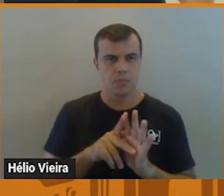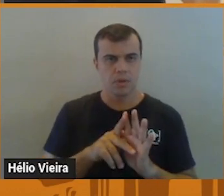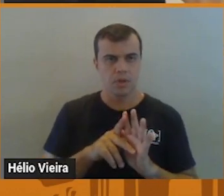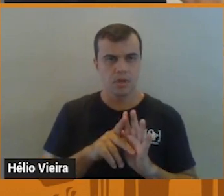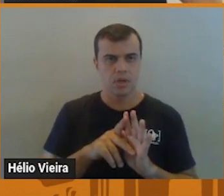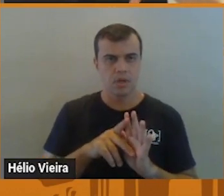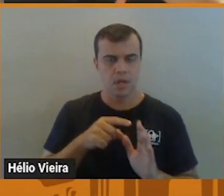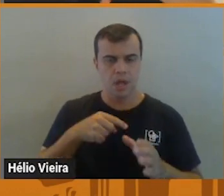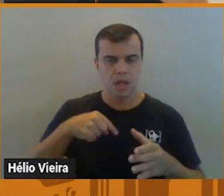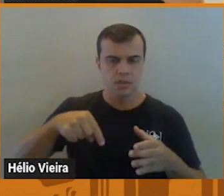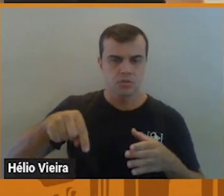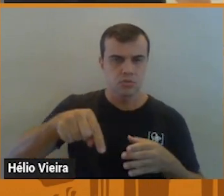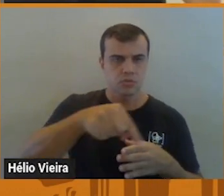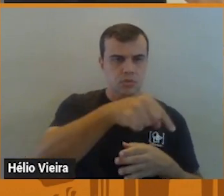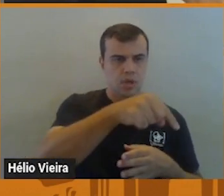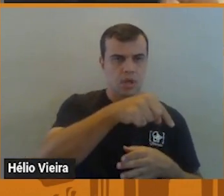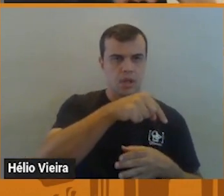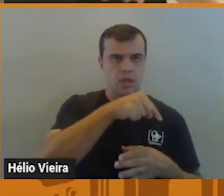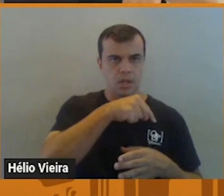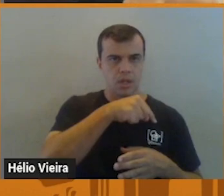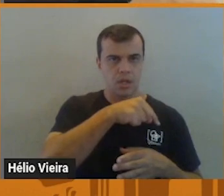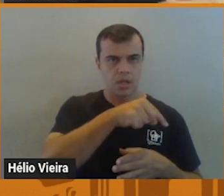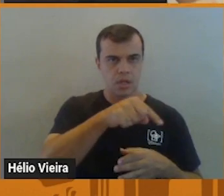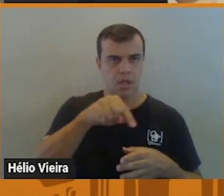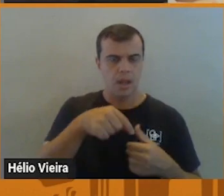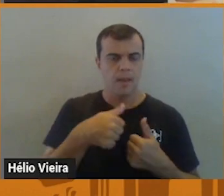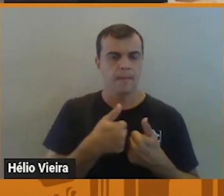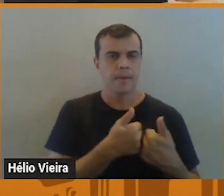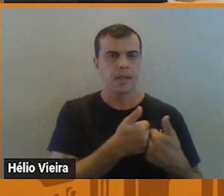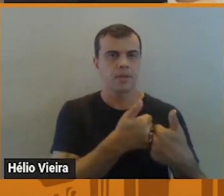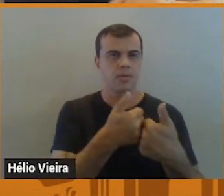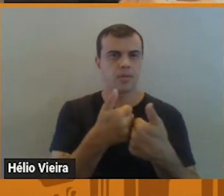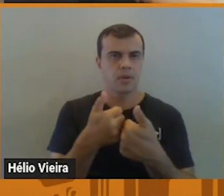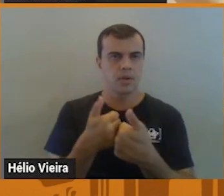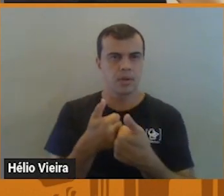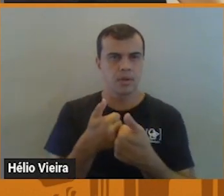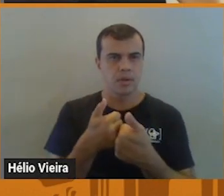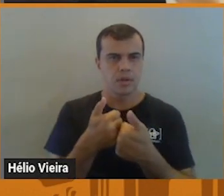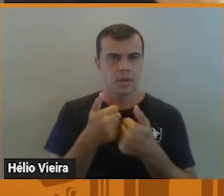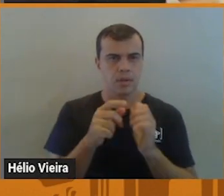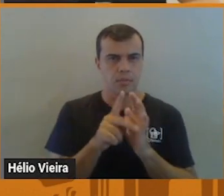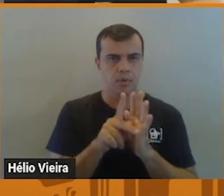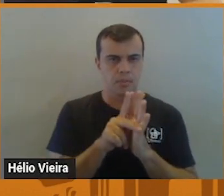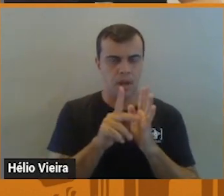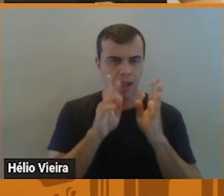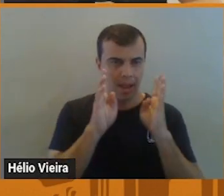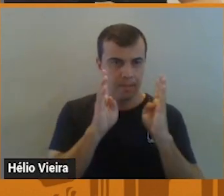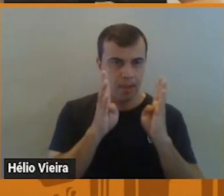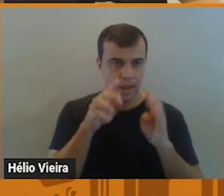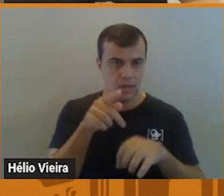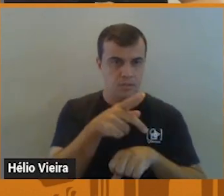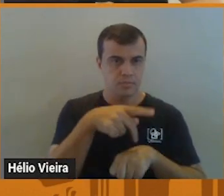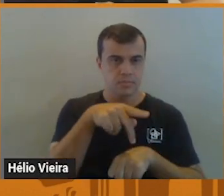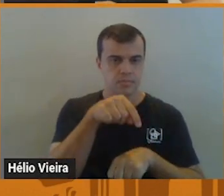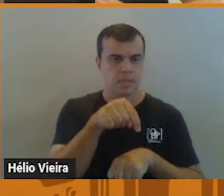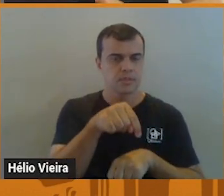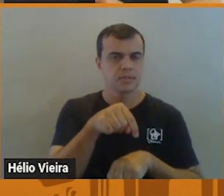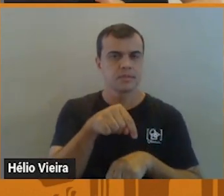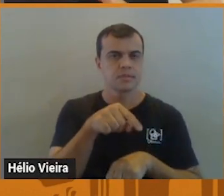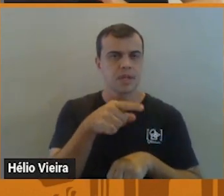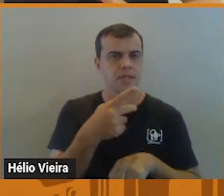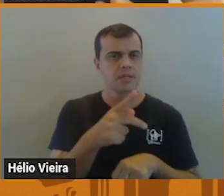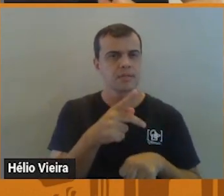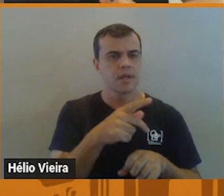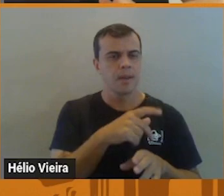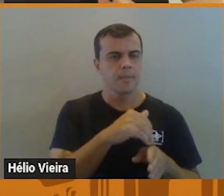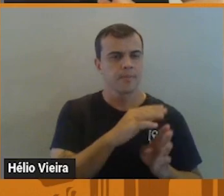geral, circundavam, estavam muito próximos ao perímetro da Praça da Liberdade, esses